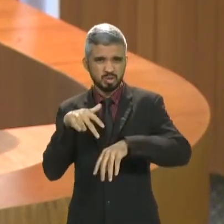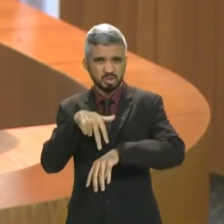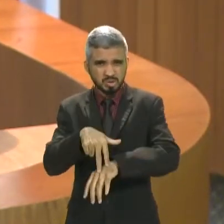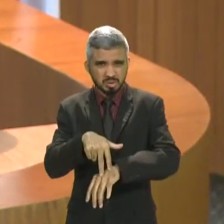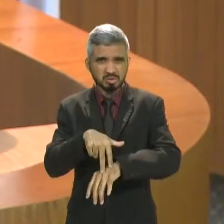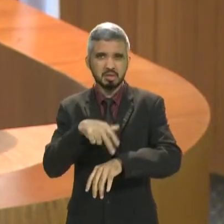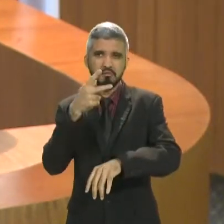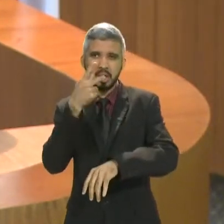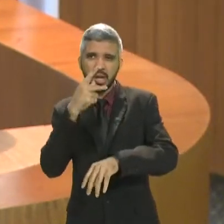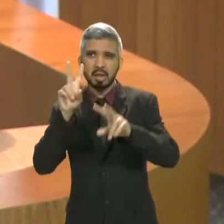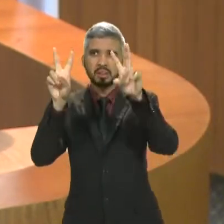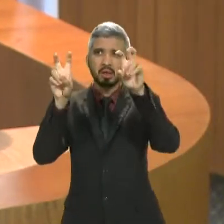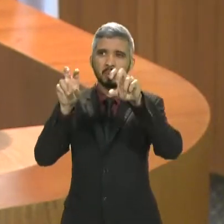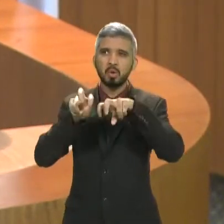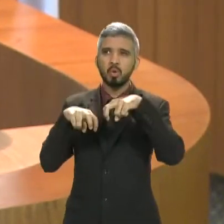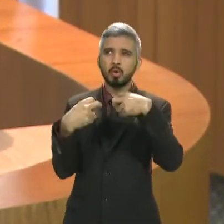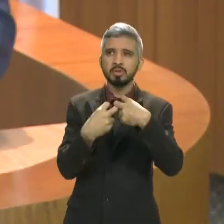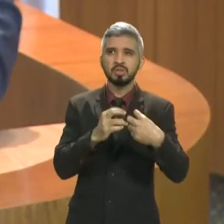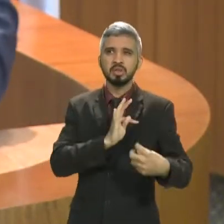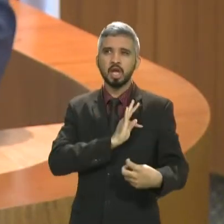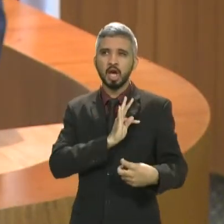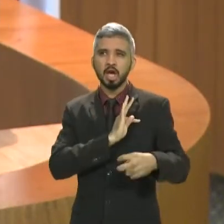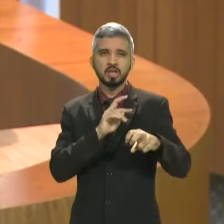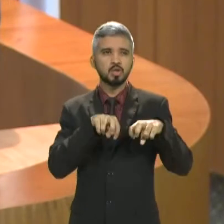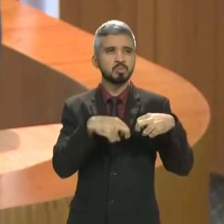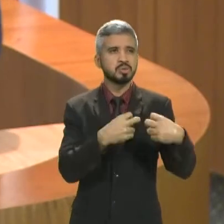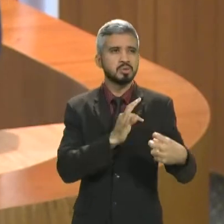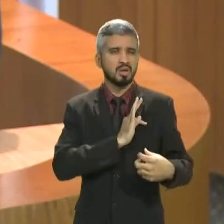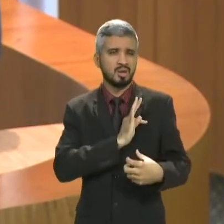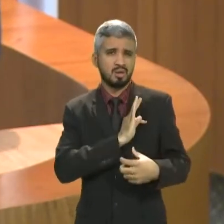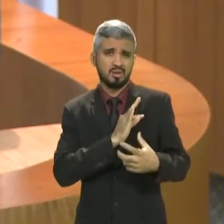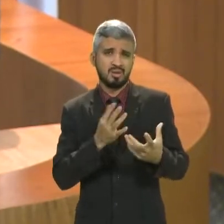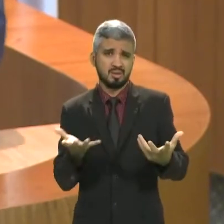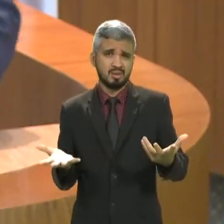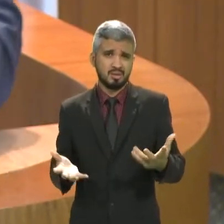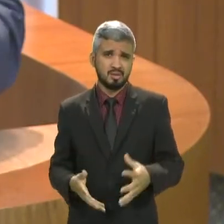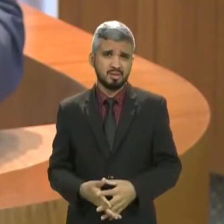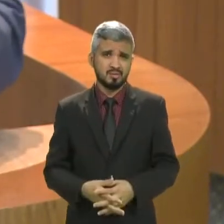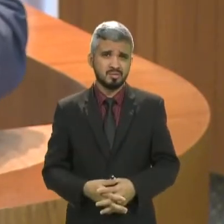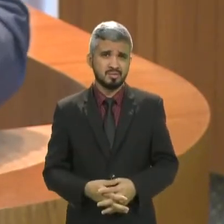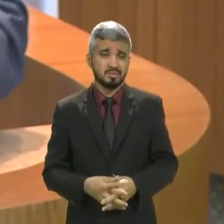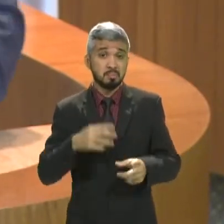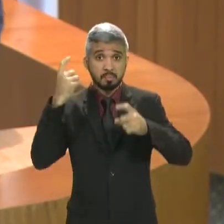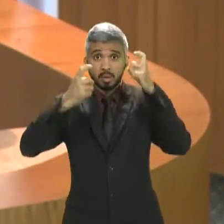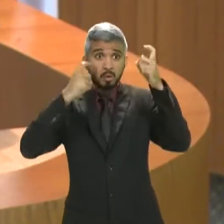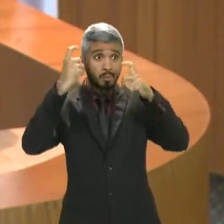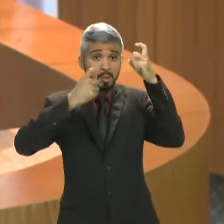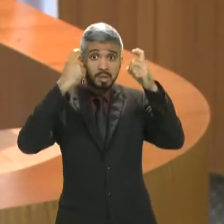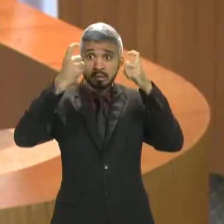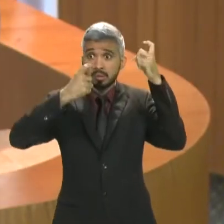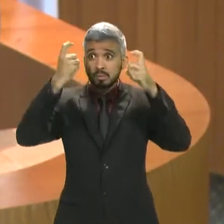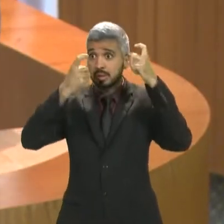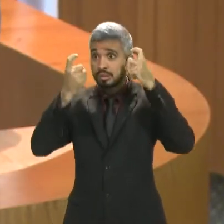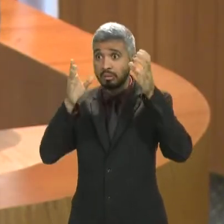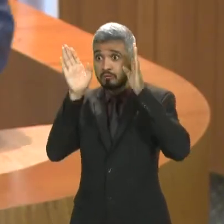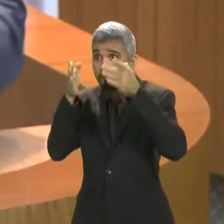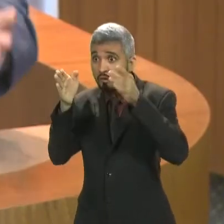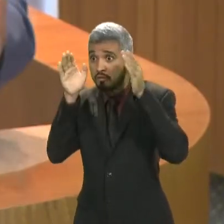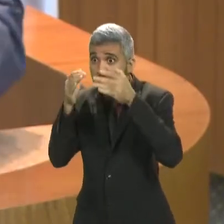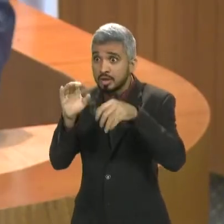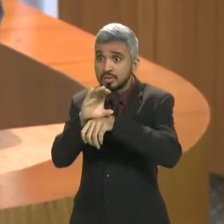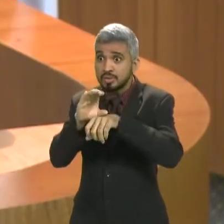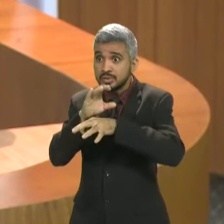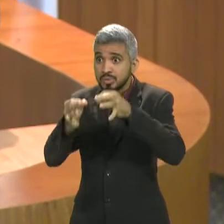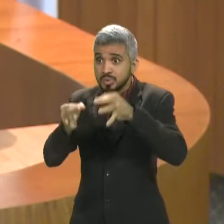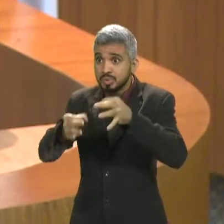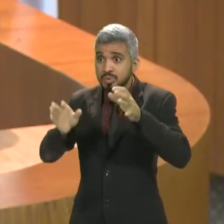de comissão temática desta casa. E principalmente, é uma preocupação tão grande pela CCJ, porque vocês